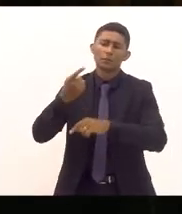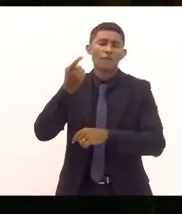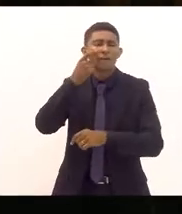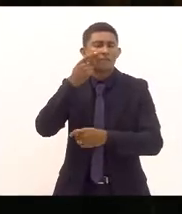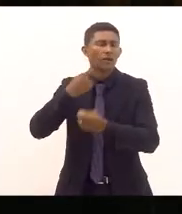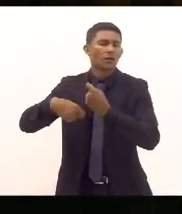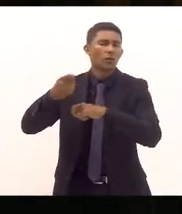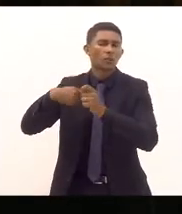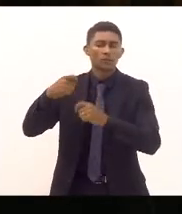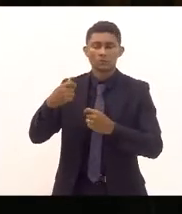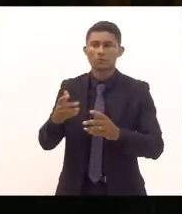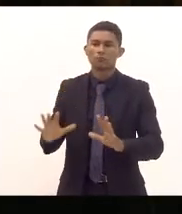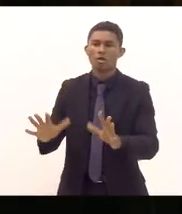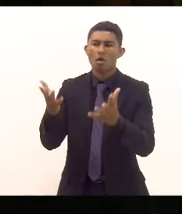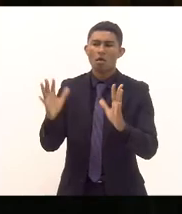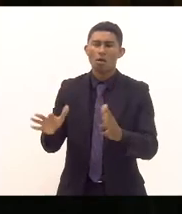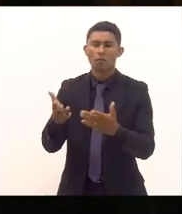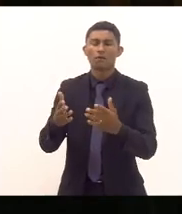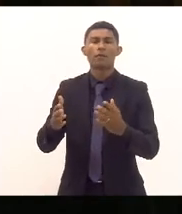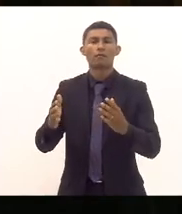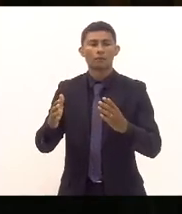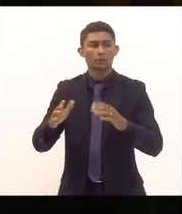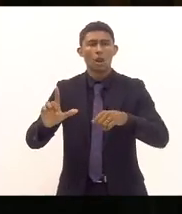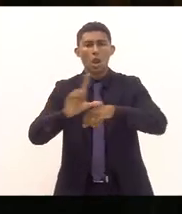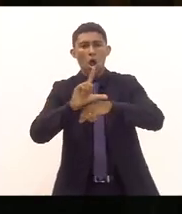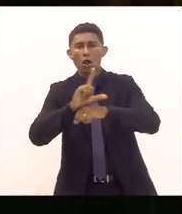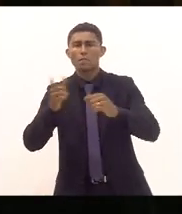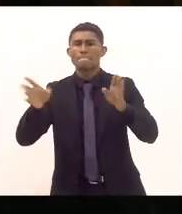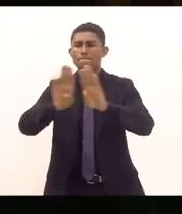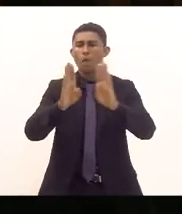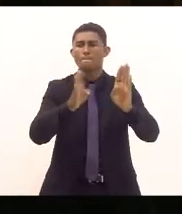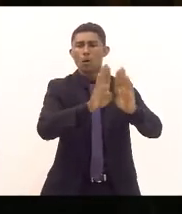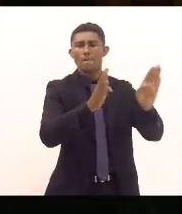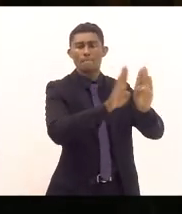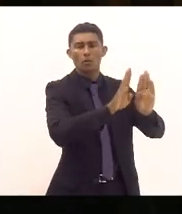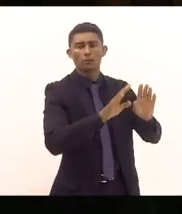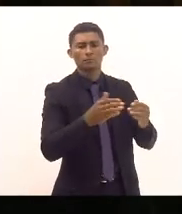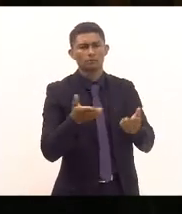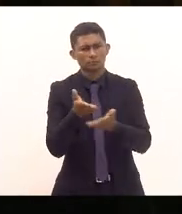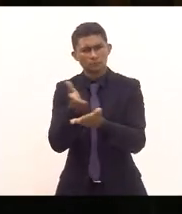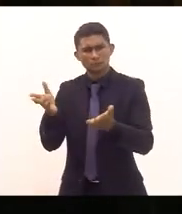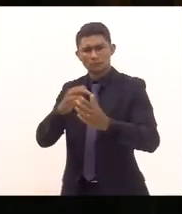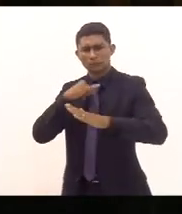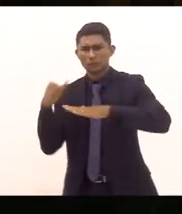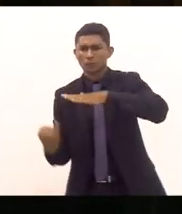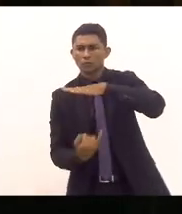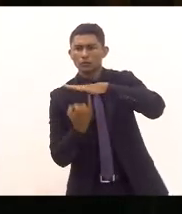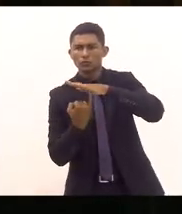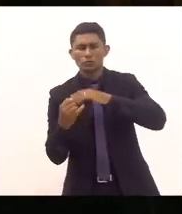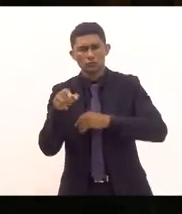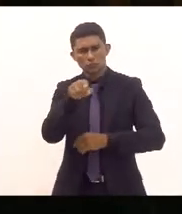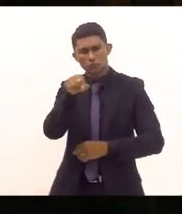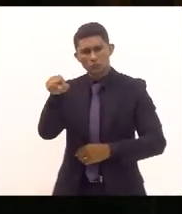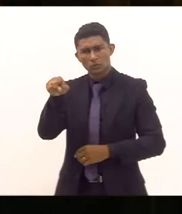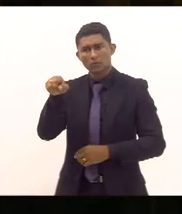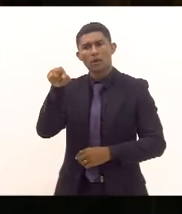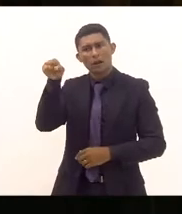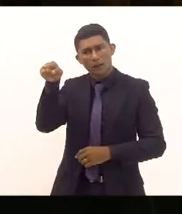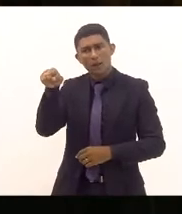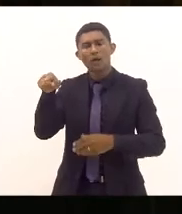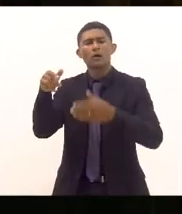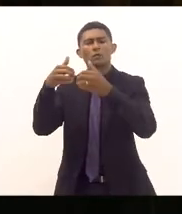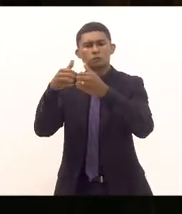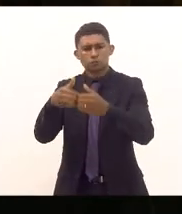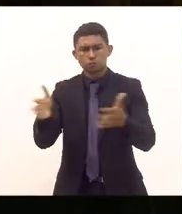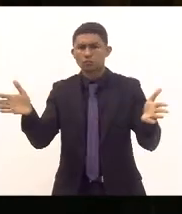que estimularam lote Dawn por incrível que possa parecer diferente de outras instituições inclusive de âmbito Universitário a escola